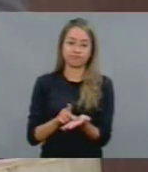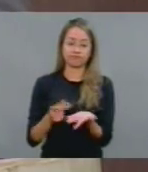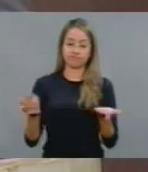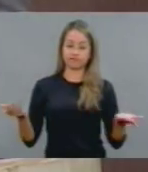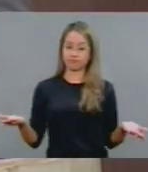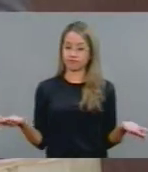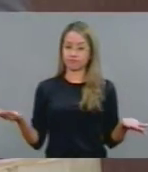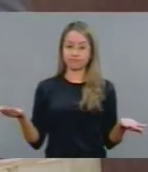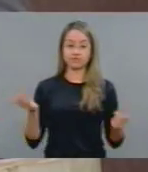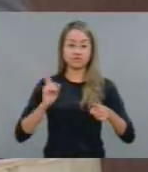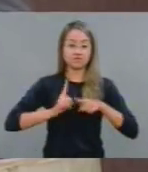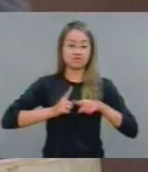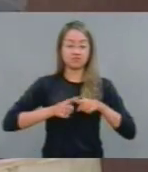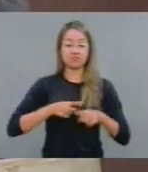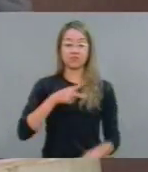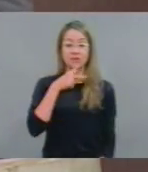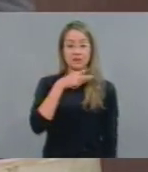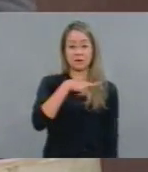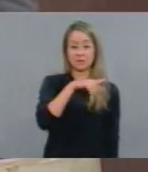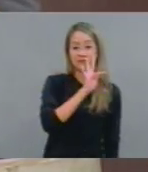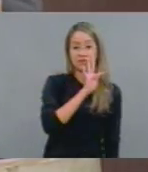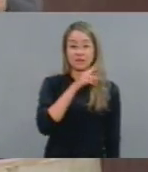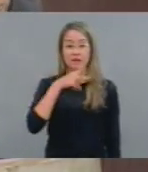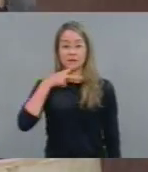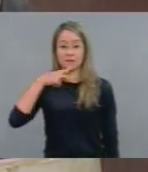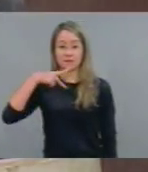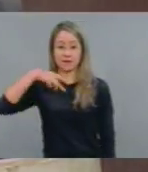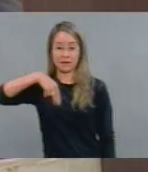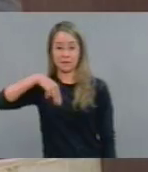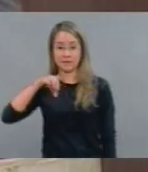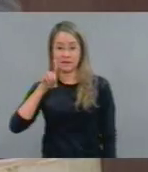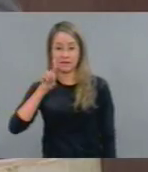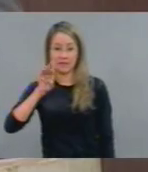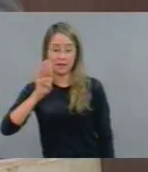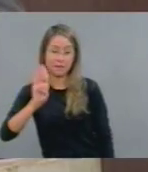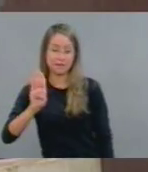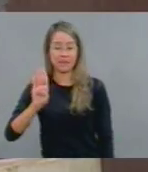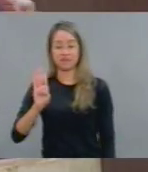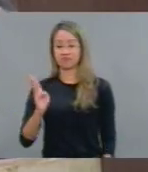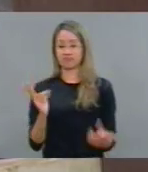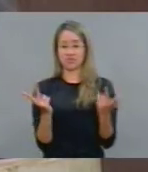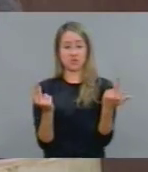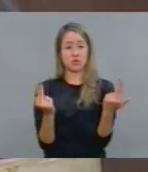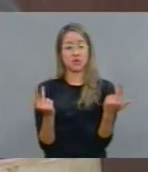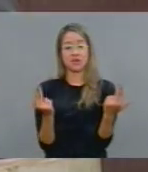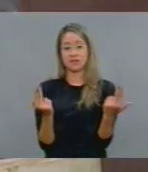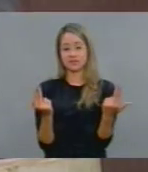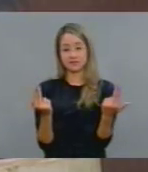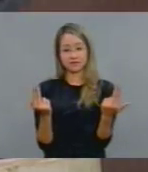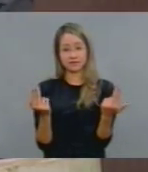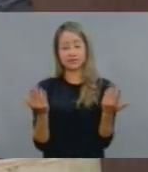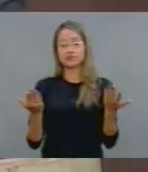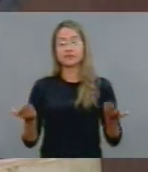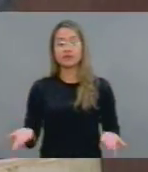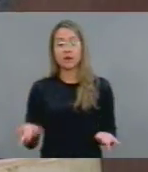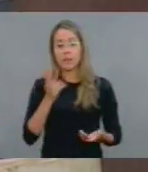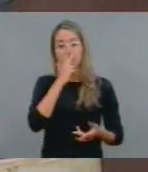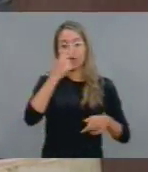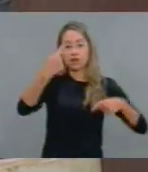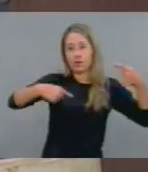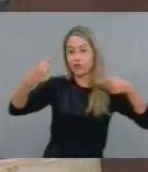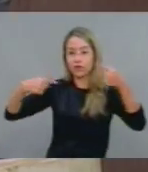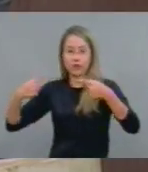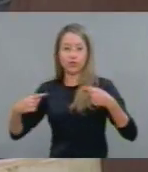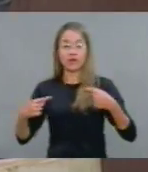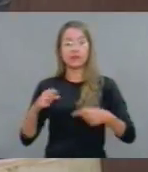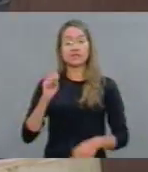O resultado desta aliança é que, quando a crise econômica não permitiu mais o ganha-ganha, os bancos não ganham